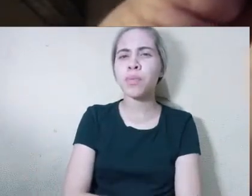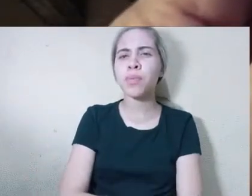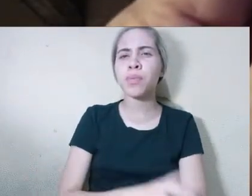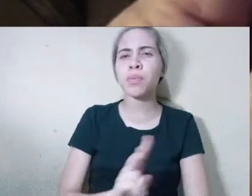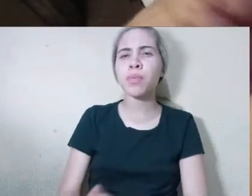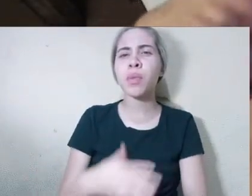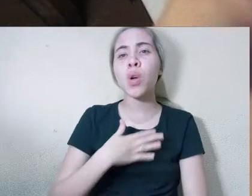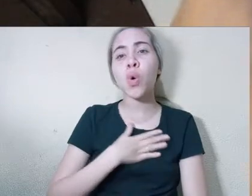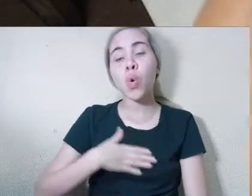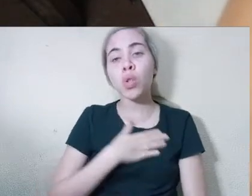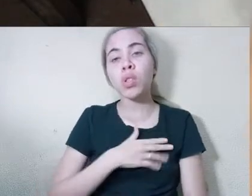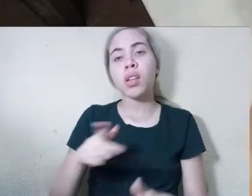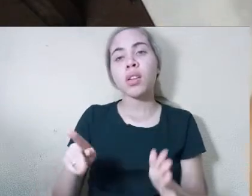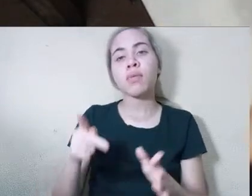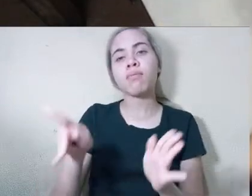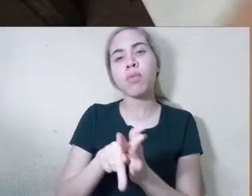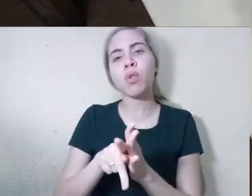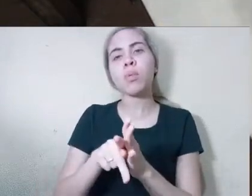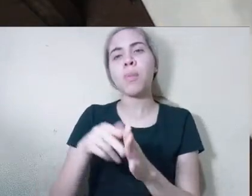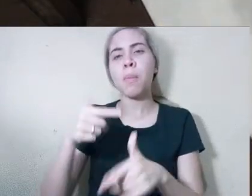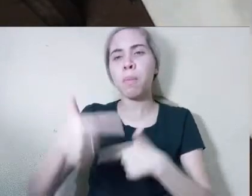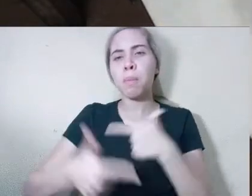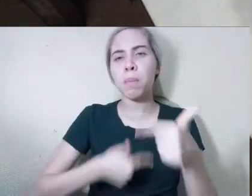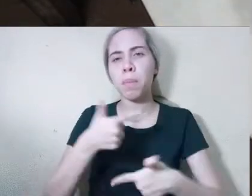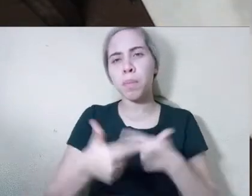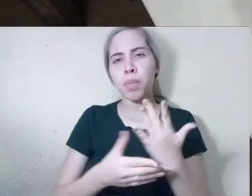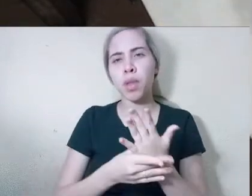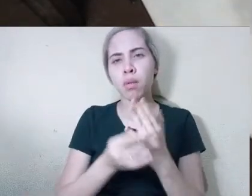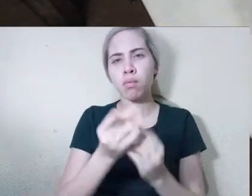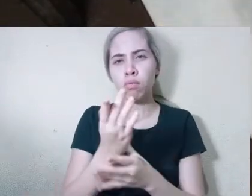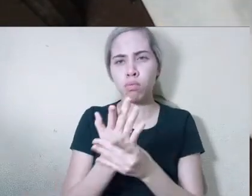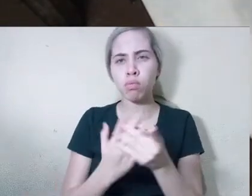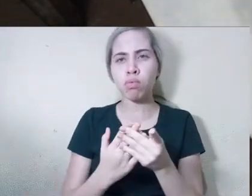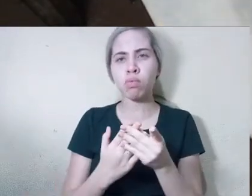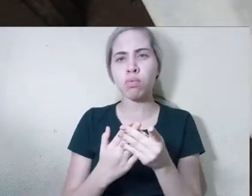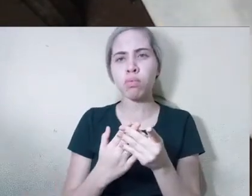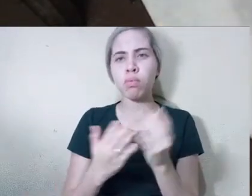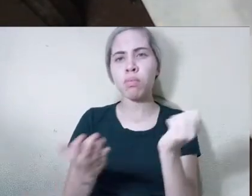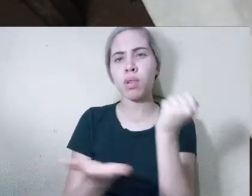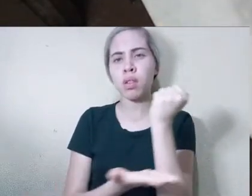desse trabalho manual, né, com madeira. Sim, e você tem jeito, né?